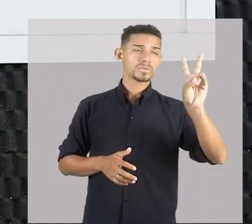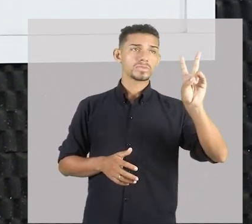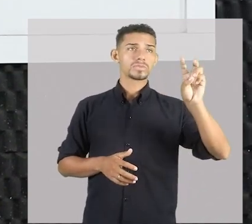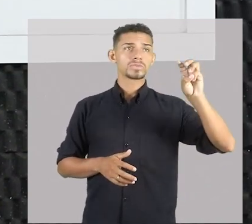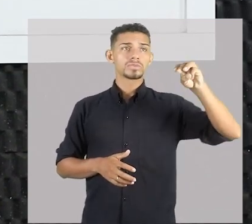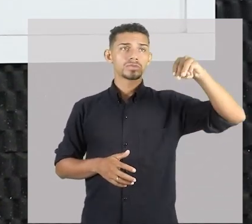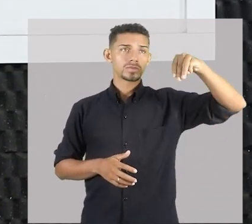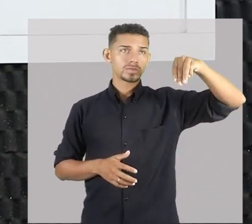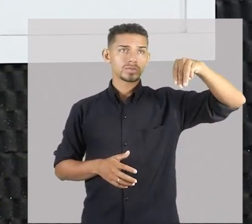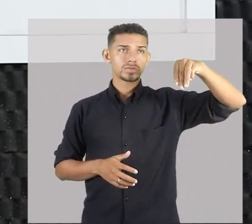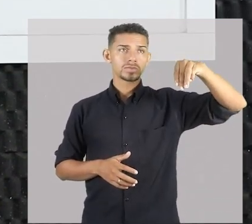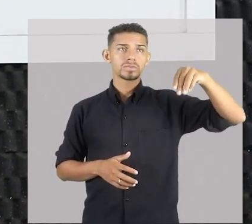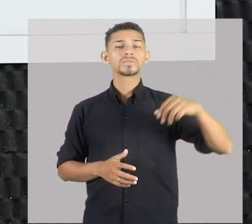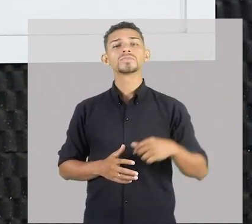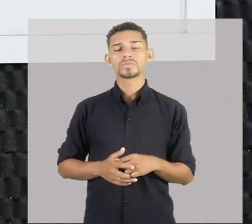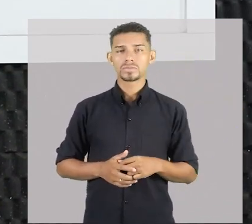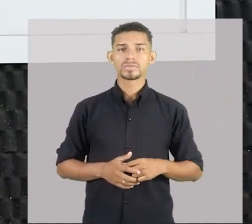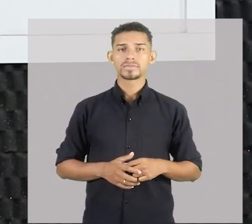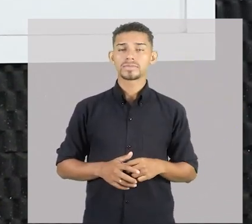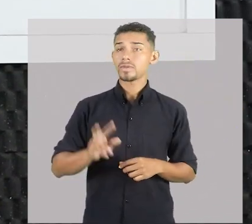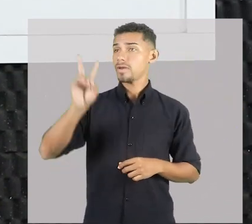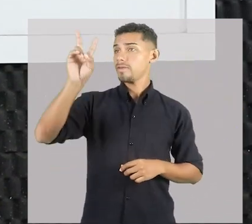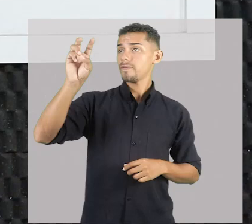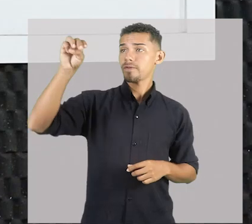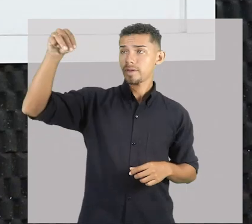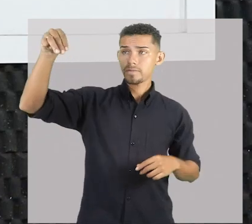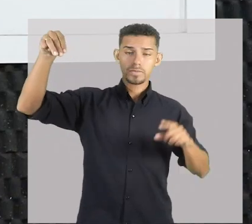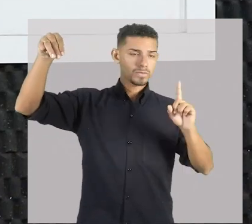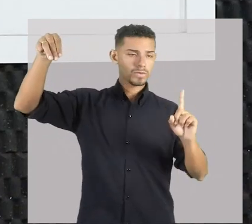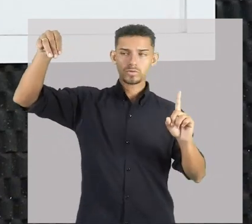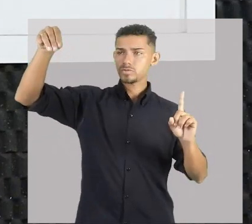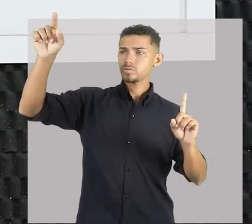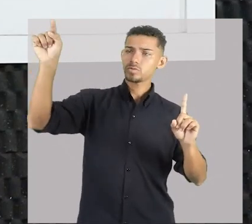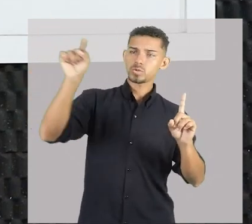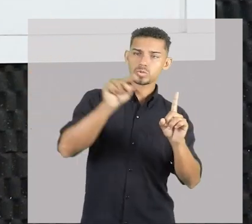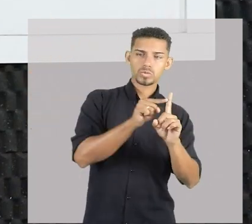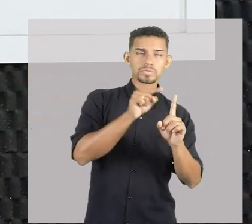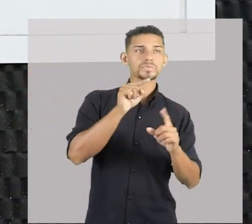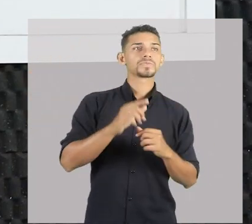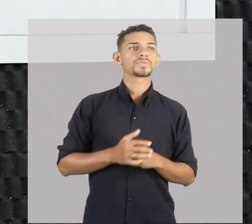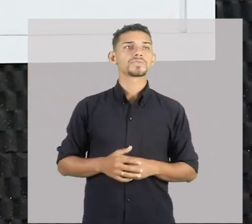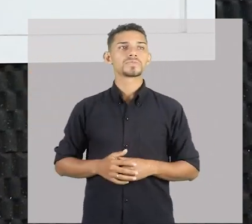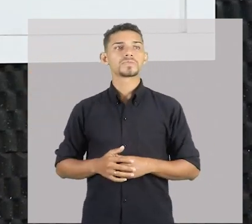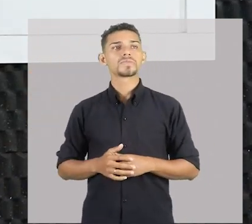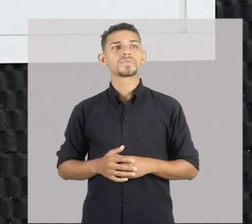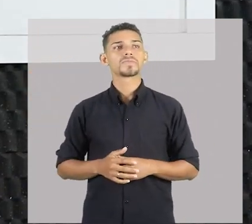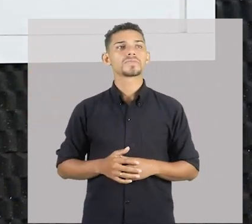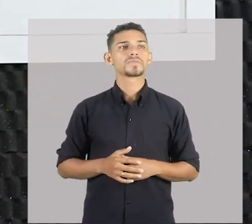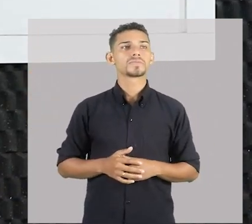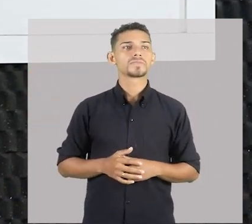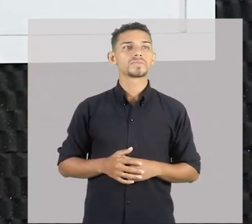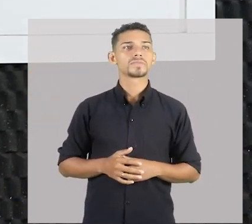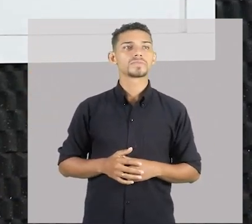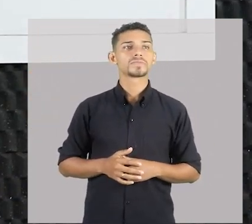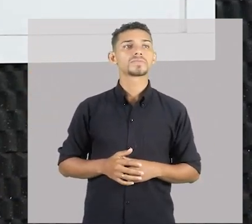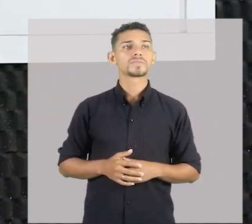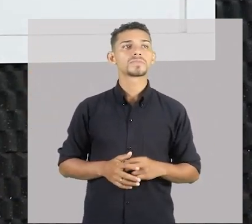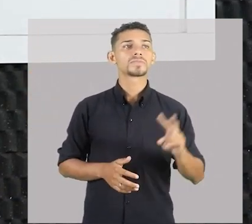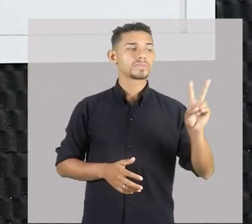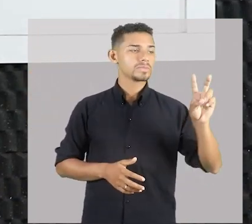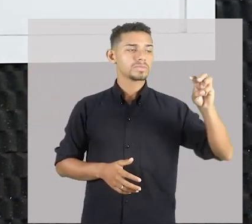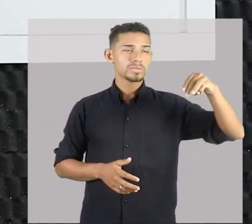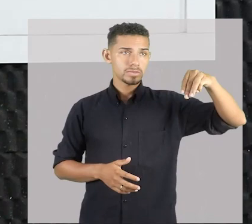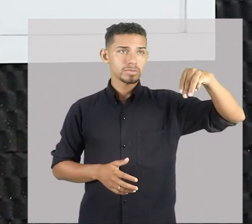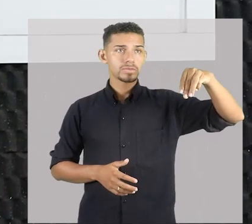o xzinho, ó, o de cima vezes o de baixo igual ao de cima vezes o de baixo. Então, velocidade média vezes 1 é velocidade